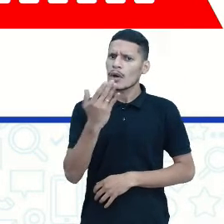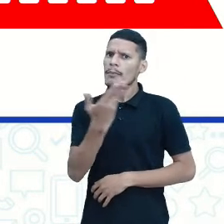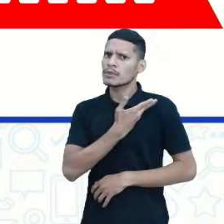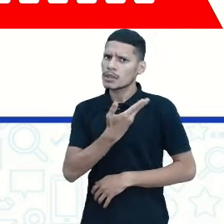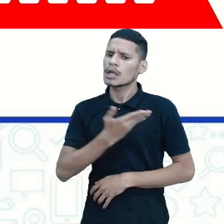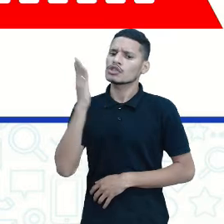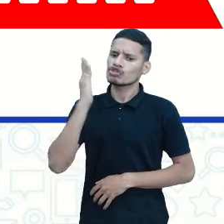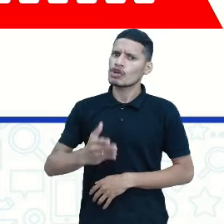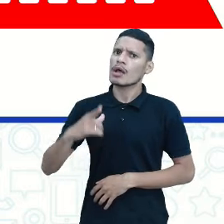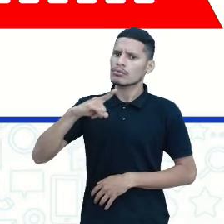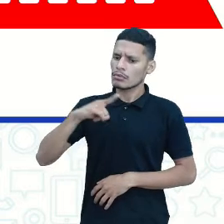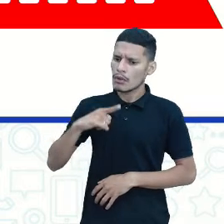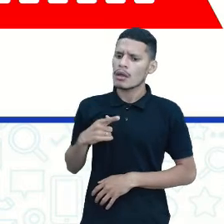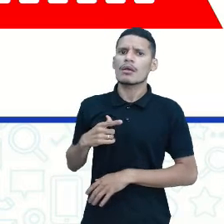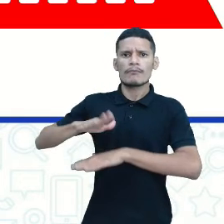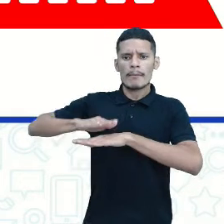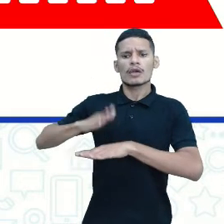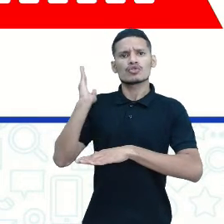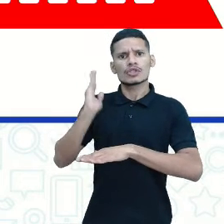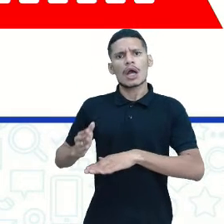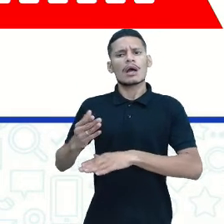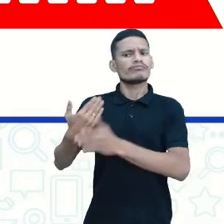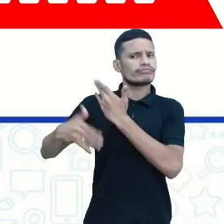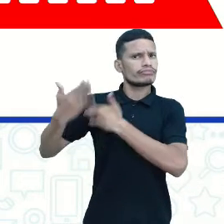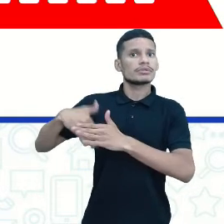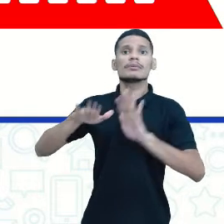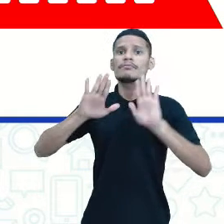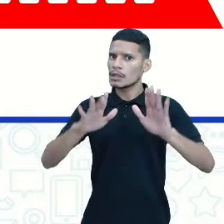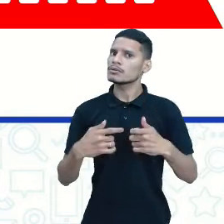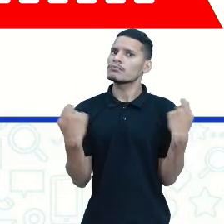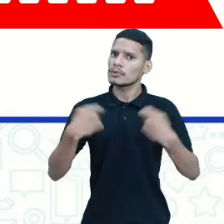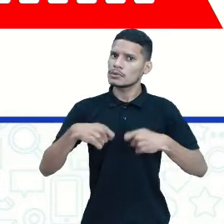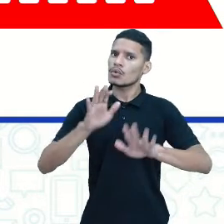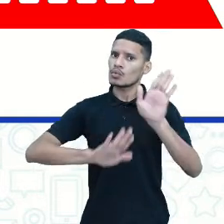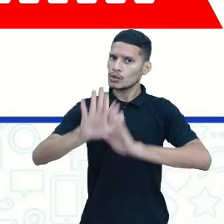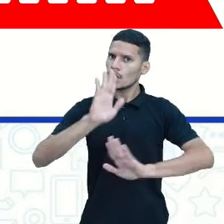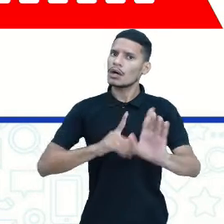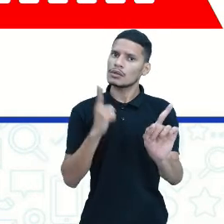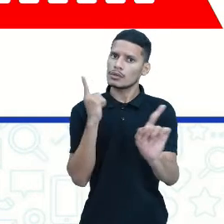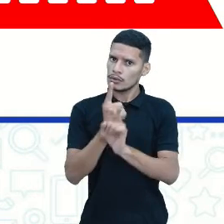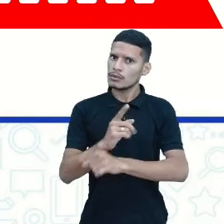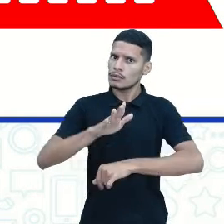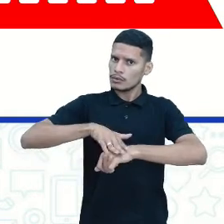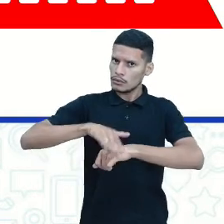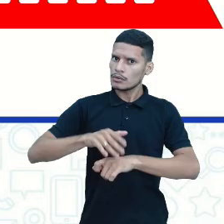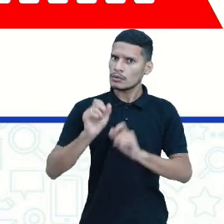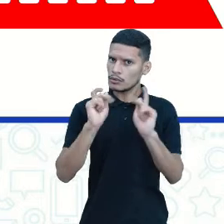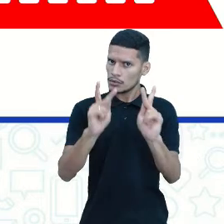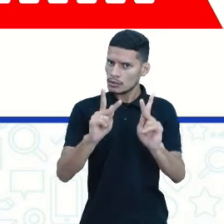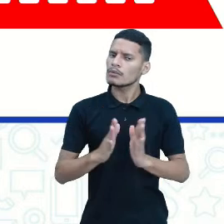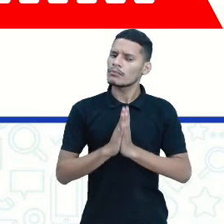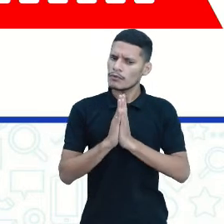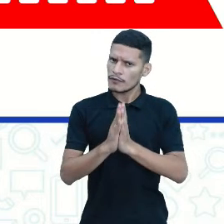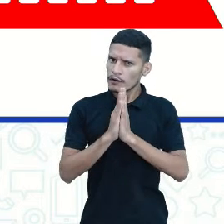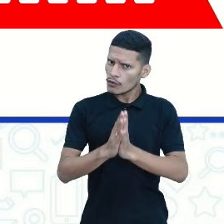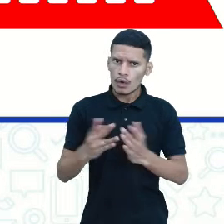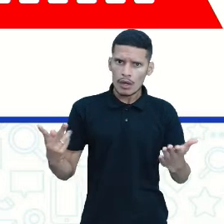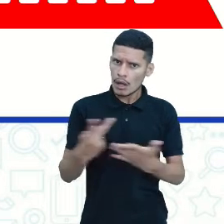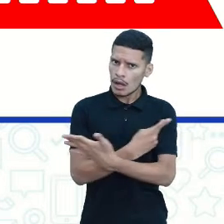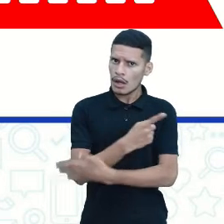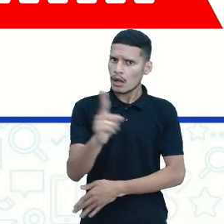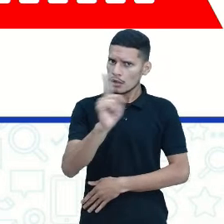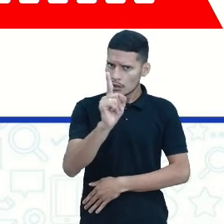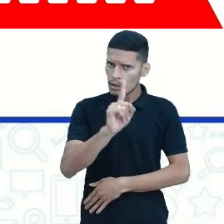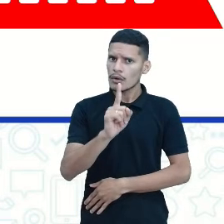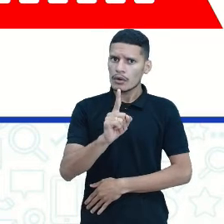algum tempo, é importante que sejam tomadas todas as precauções referentes ao encontro. Então, por favor, não cometam